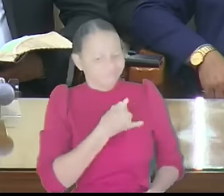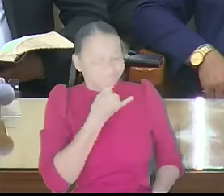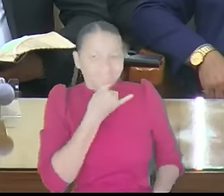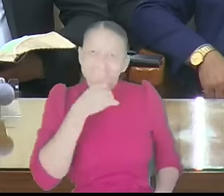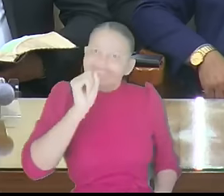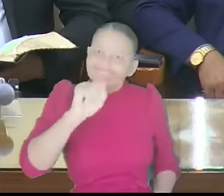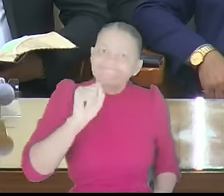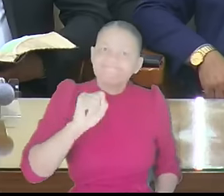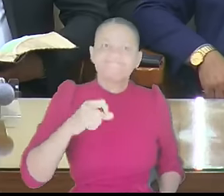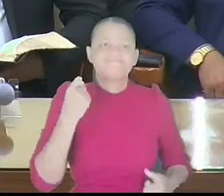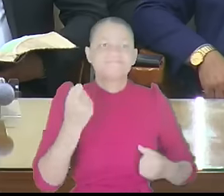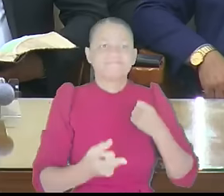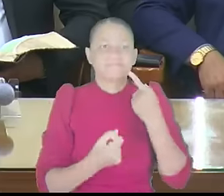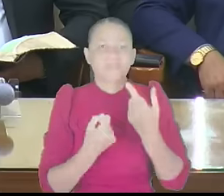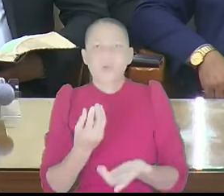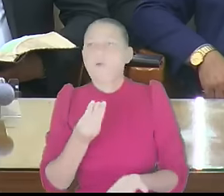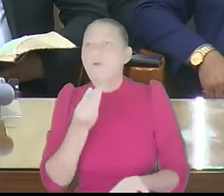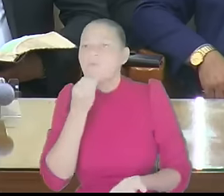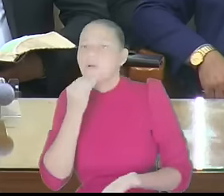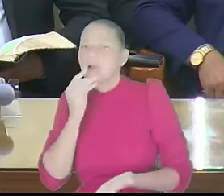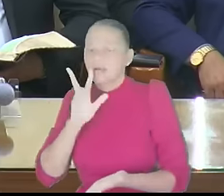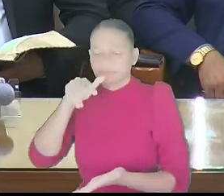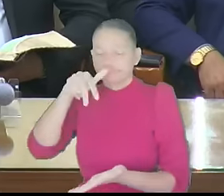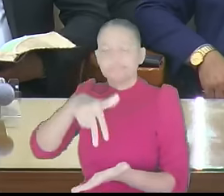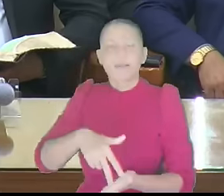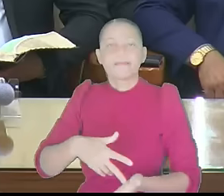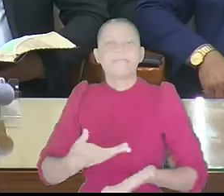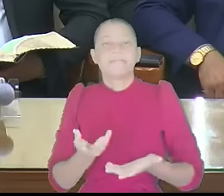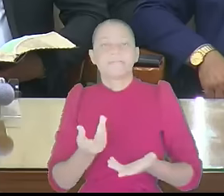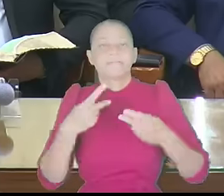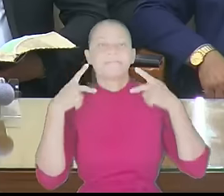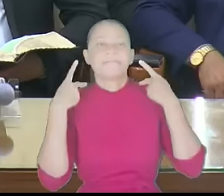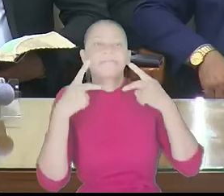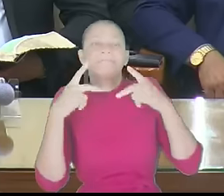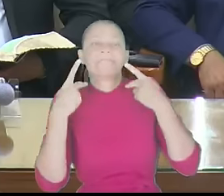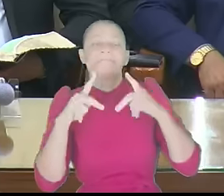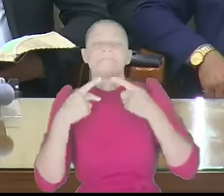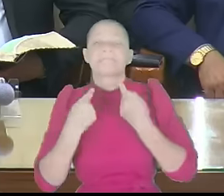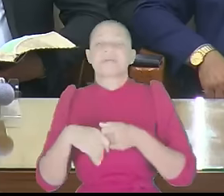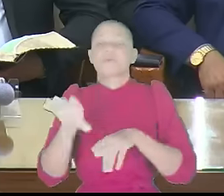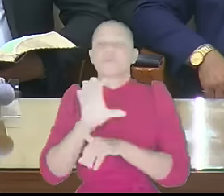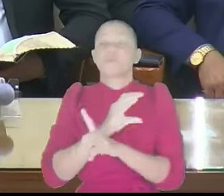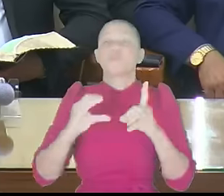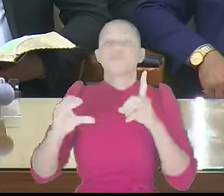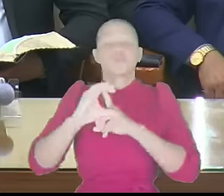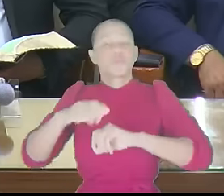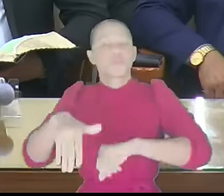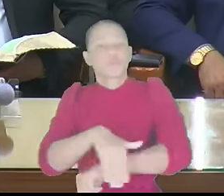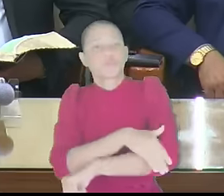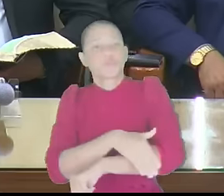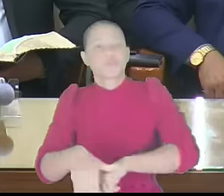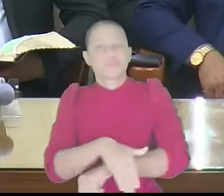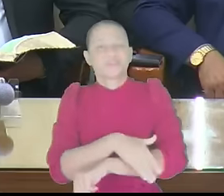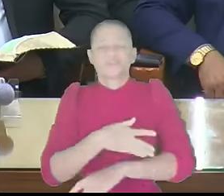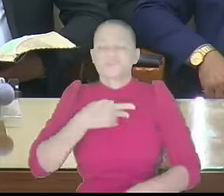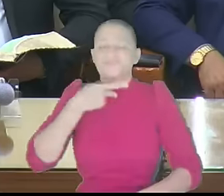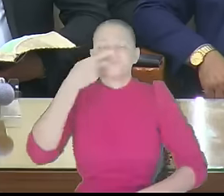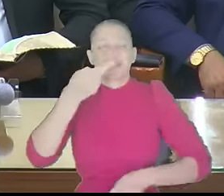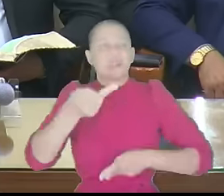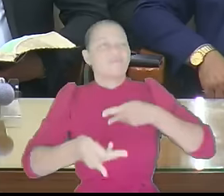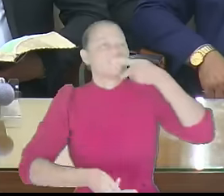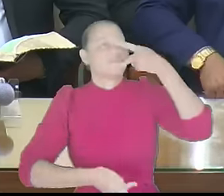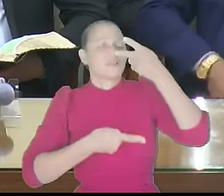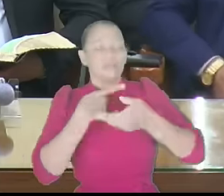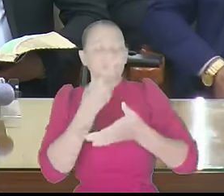Às vezes a gente dá oportunidade para uma pessoa para pregar numa concentração, numa cruzada. E ele fala, lê um